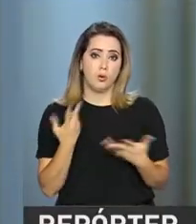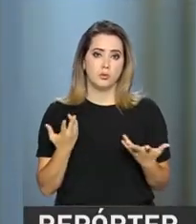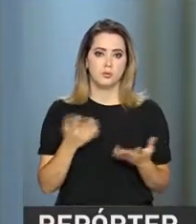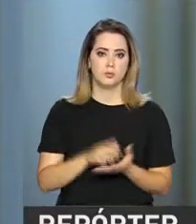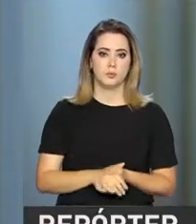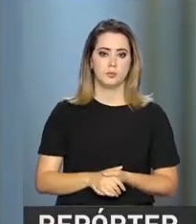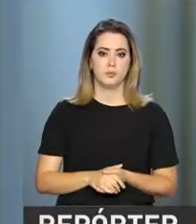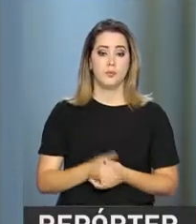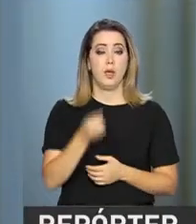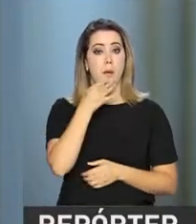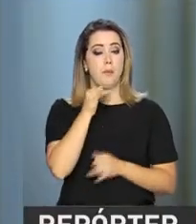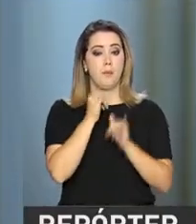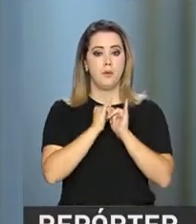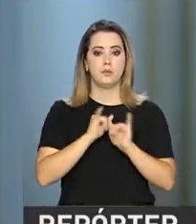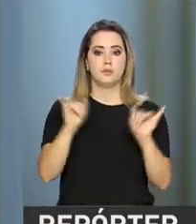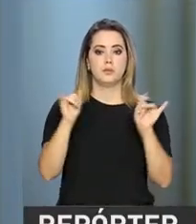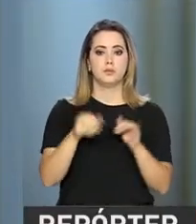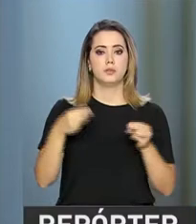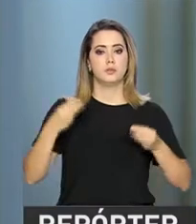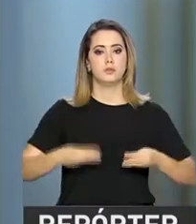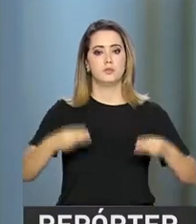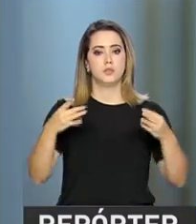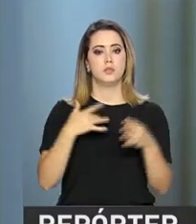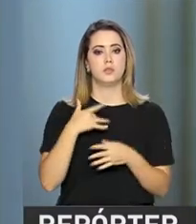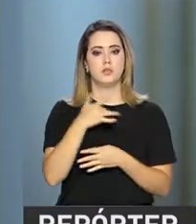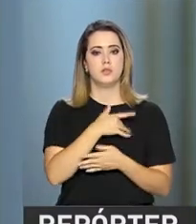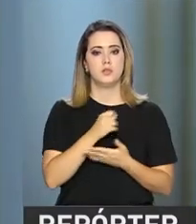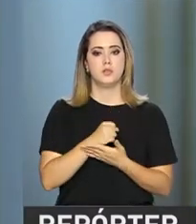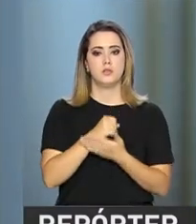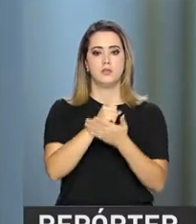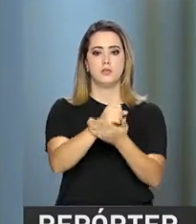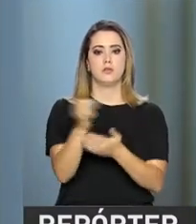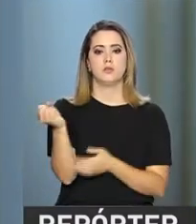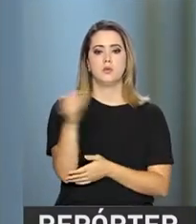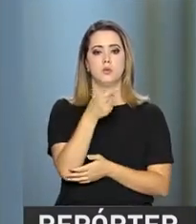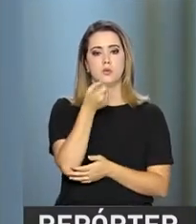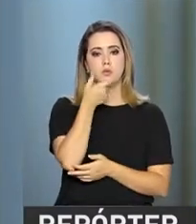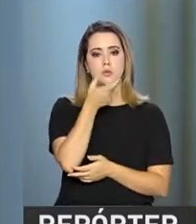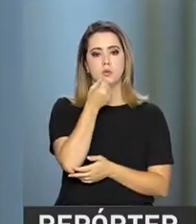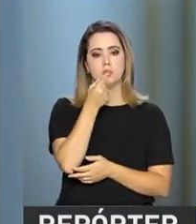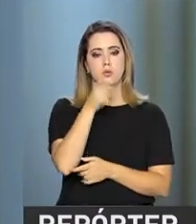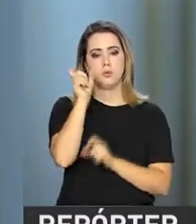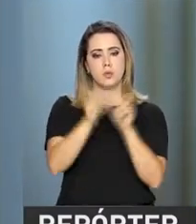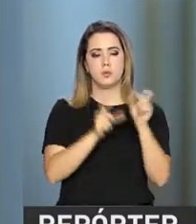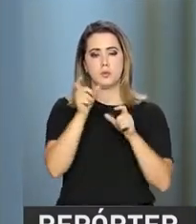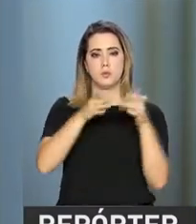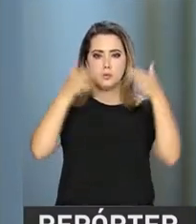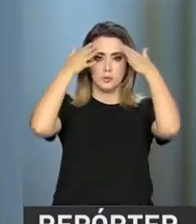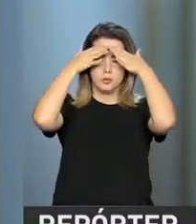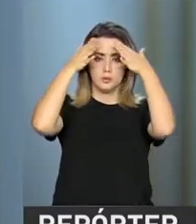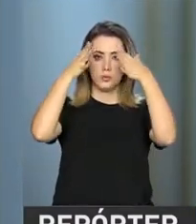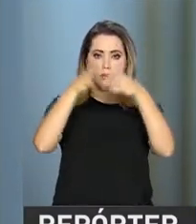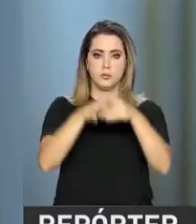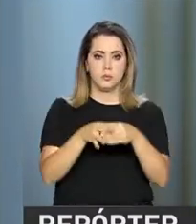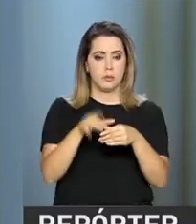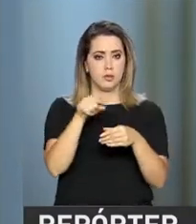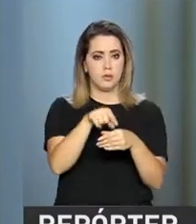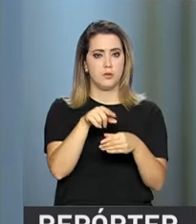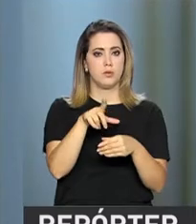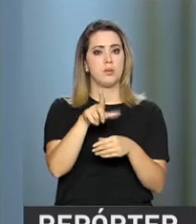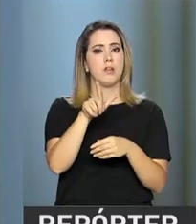é que o Ministério da Saúde vai disponibilizar um novo medicamento para pacientes com microcefalia. É